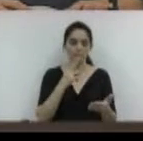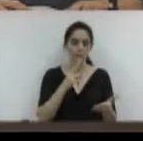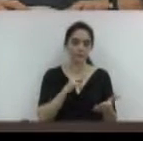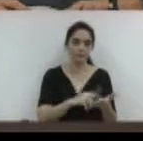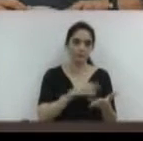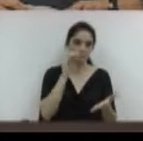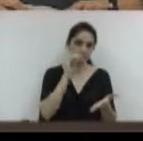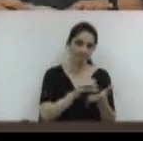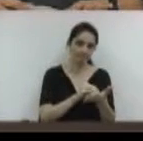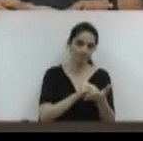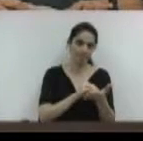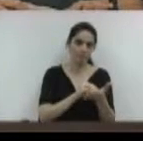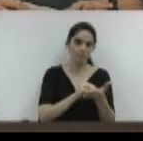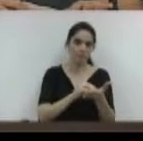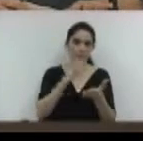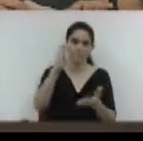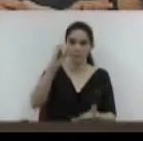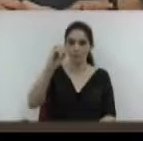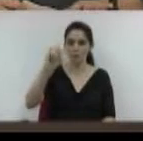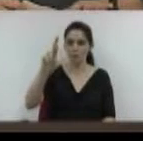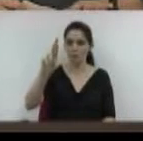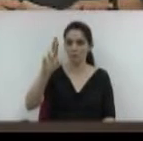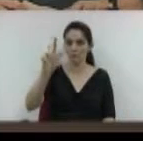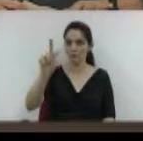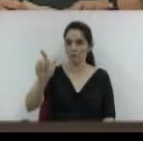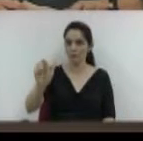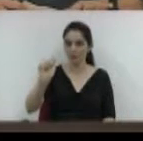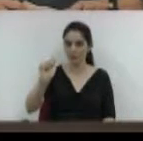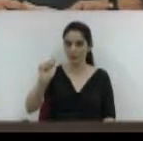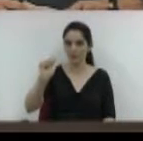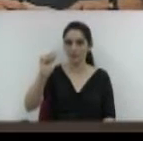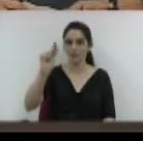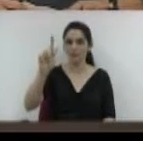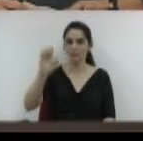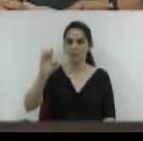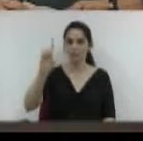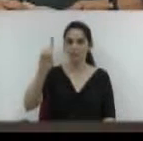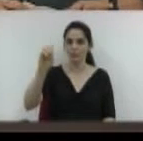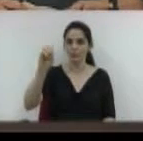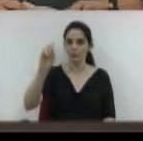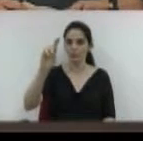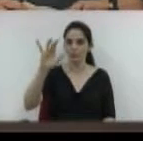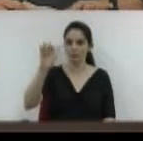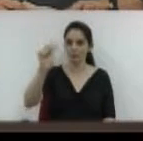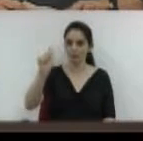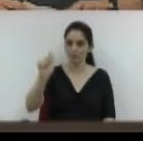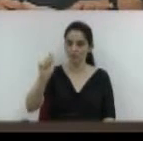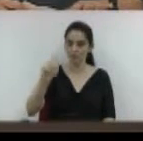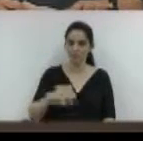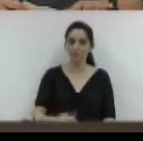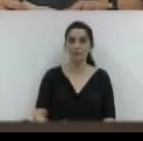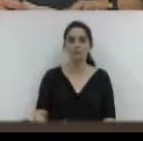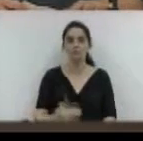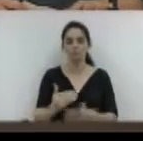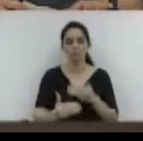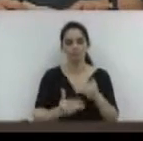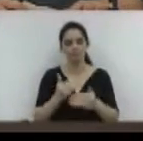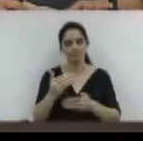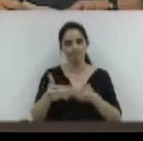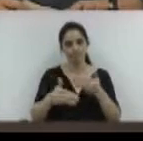na Corregedoria Legislativa da Câmara Municipal de Limeira, iniciou-se o presente procedimento